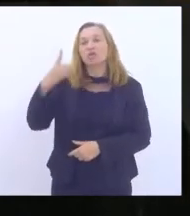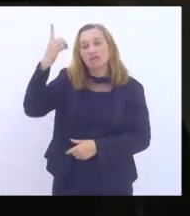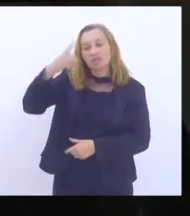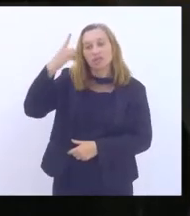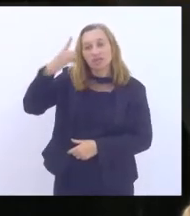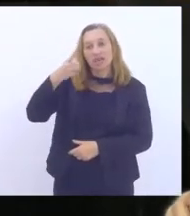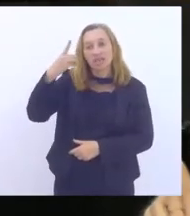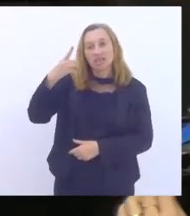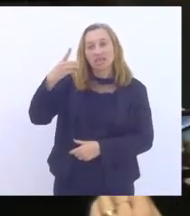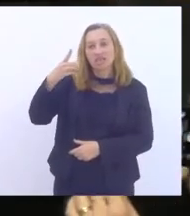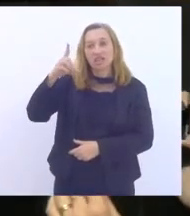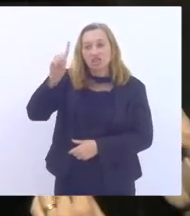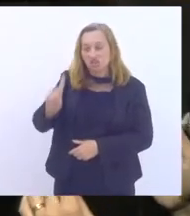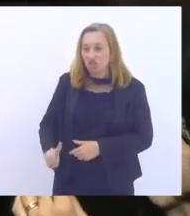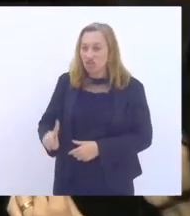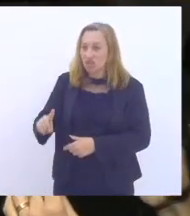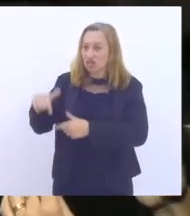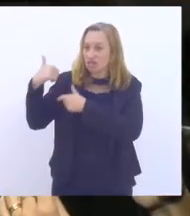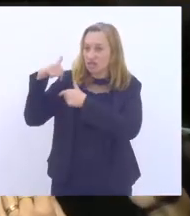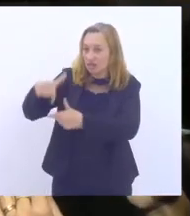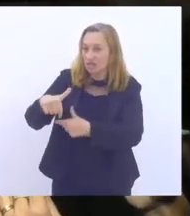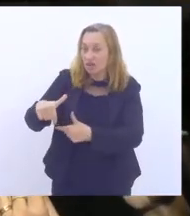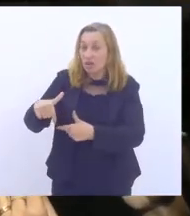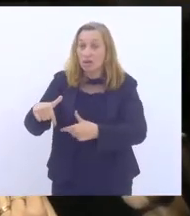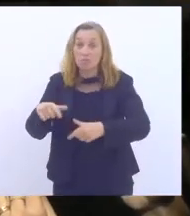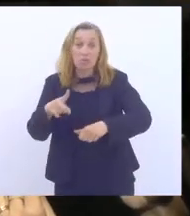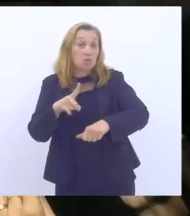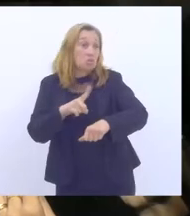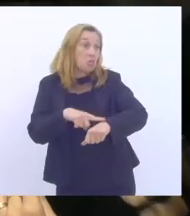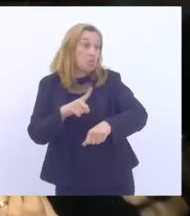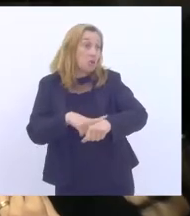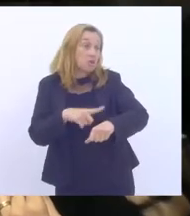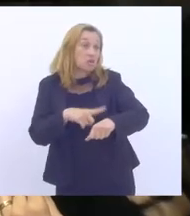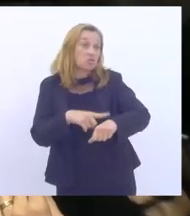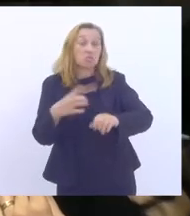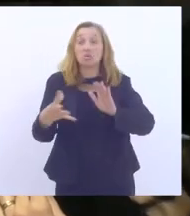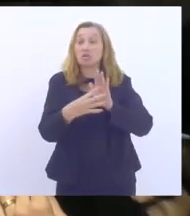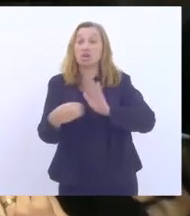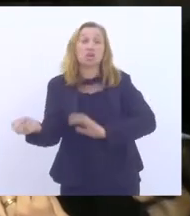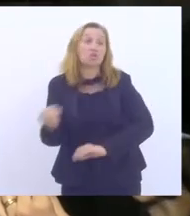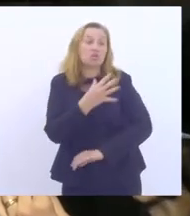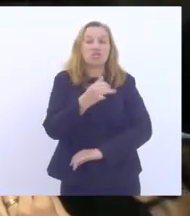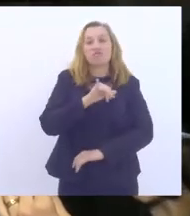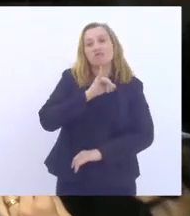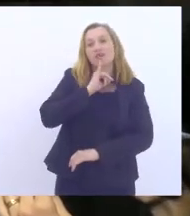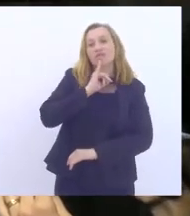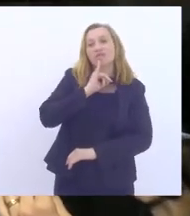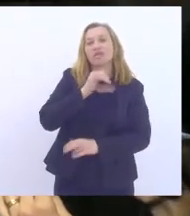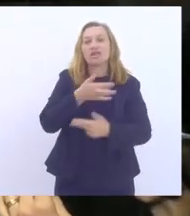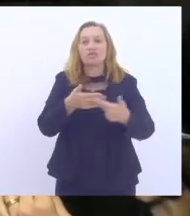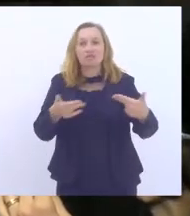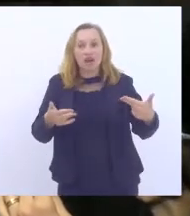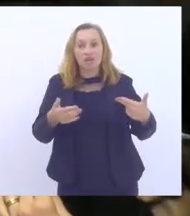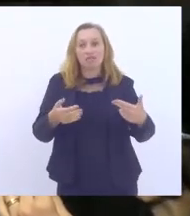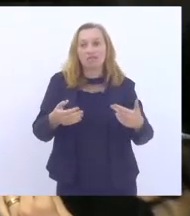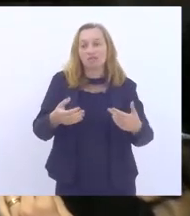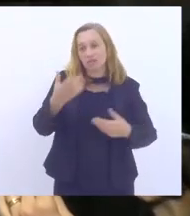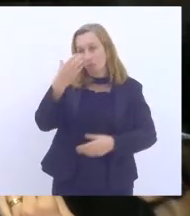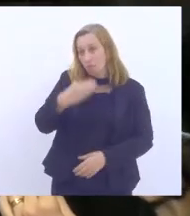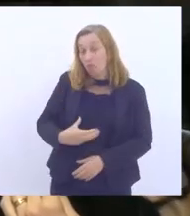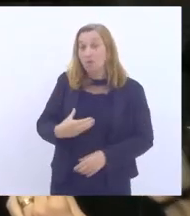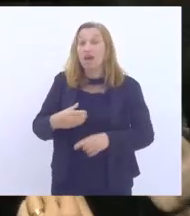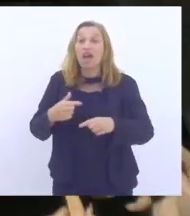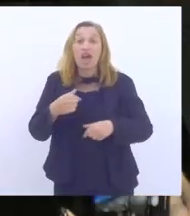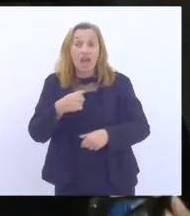conservadora e pela onda do momento como infelizmente sabemos que muitos se comportam